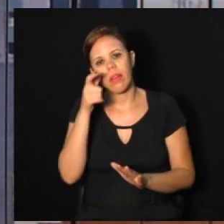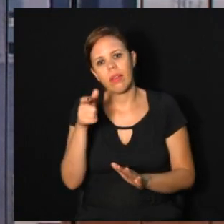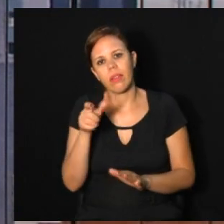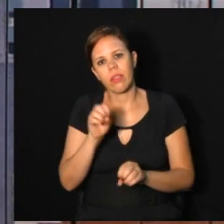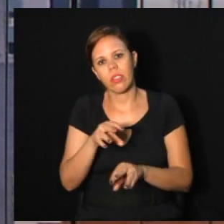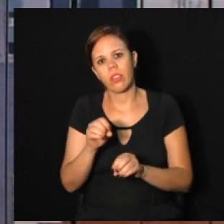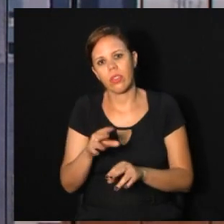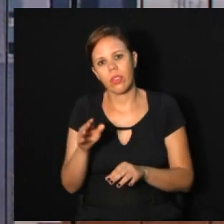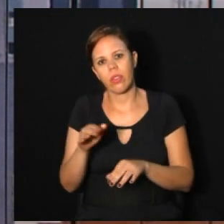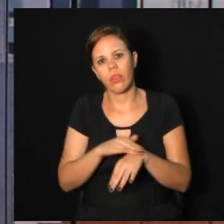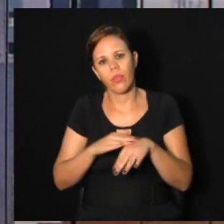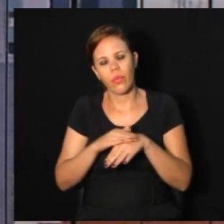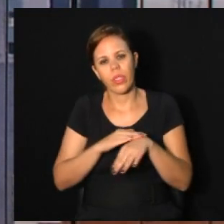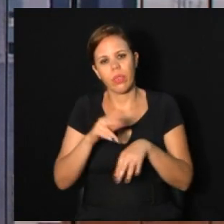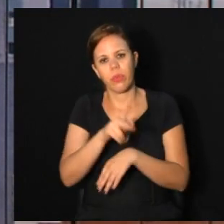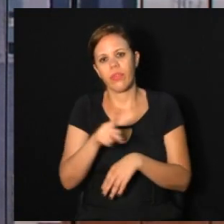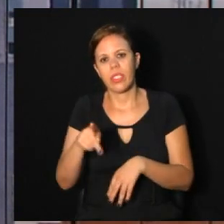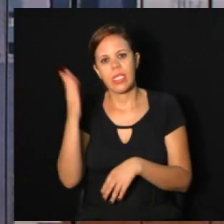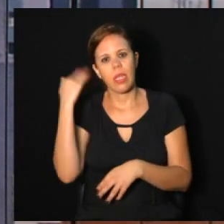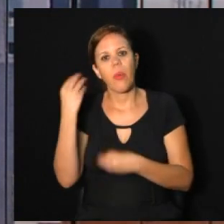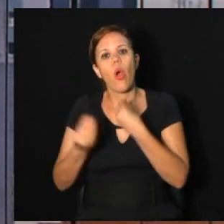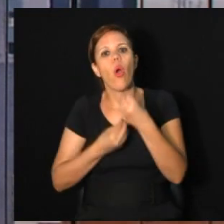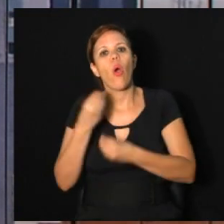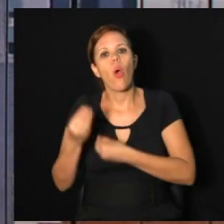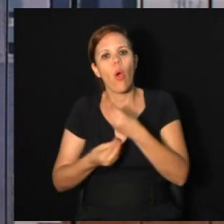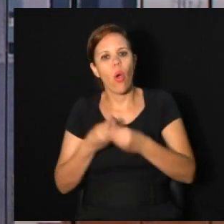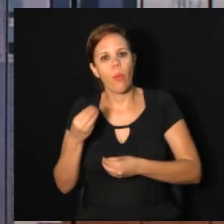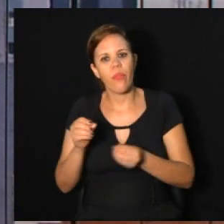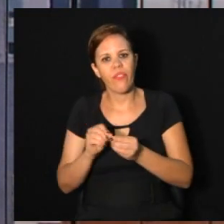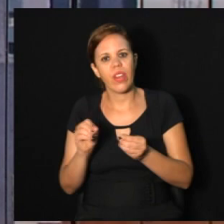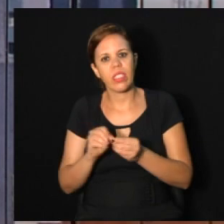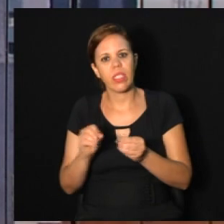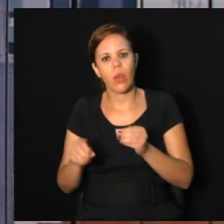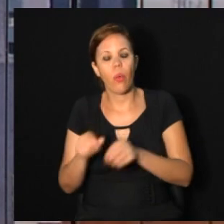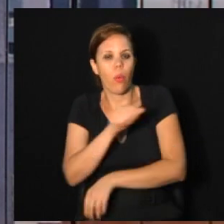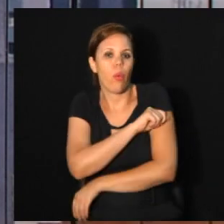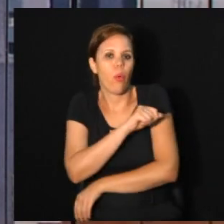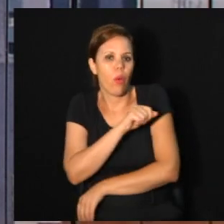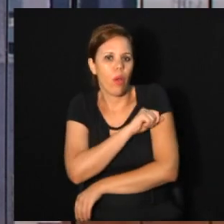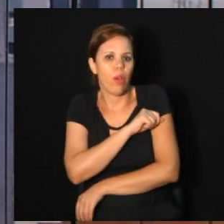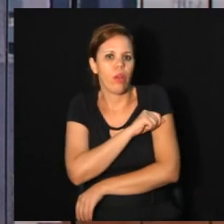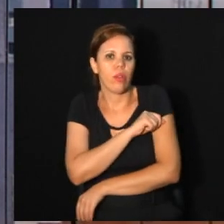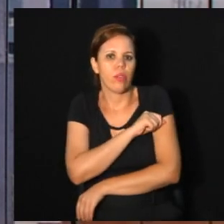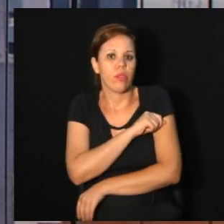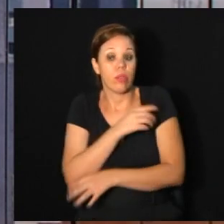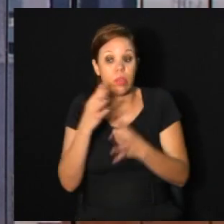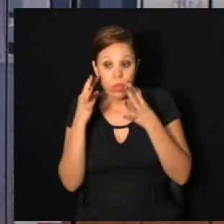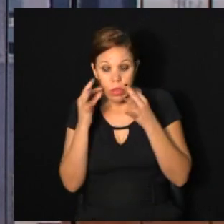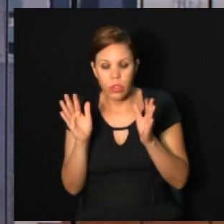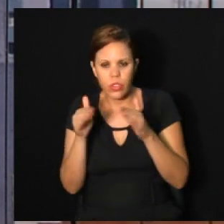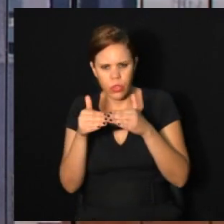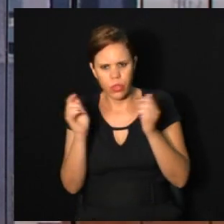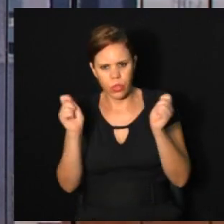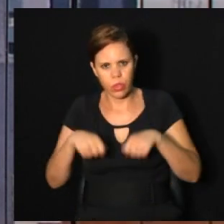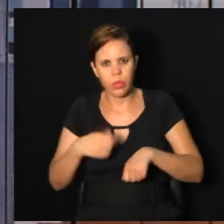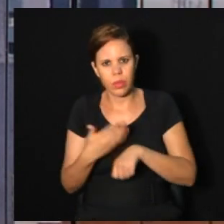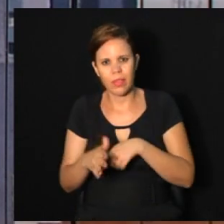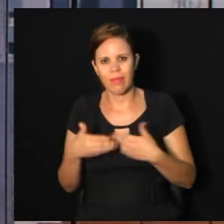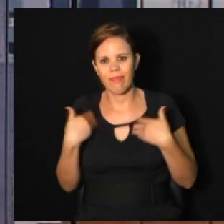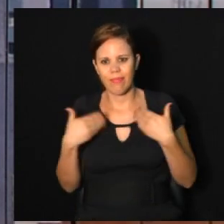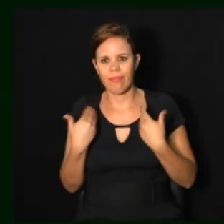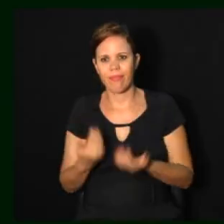com educadores que sabem como colocar o aluno por dentro da matéria de uma forma eficiente e